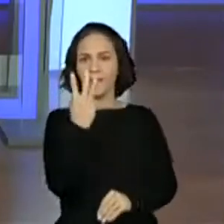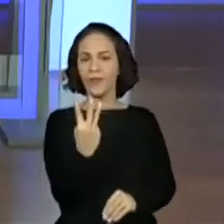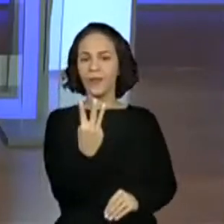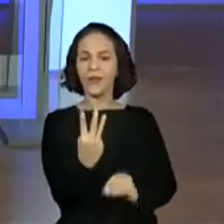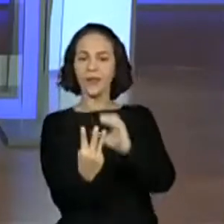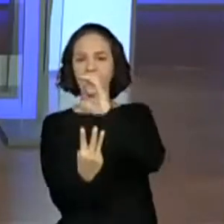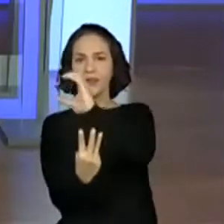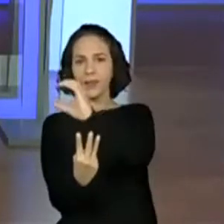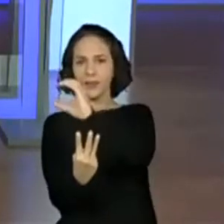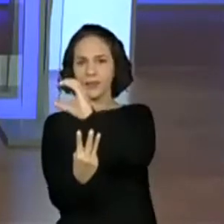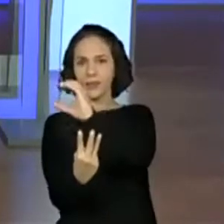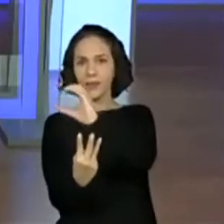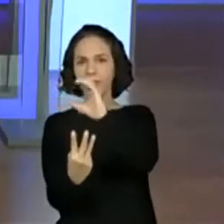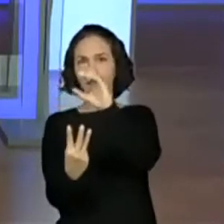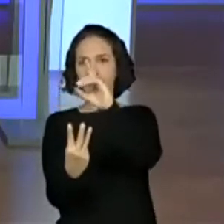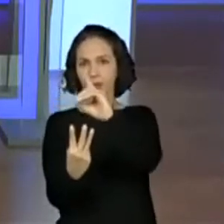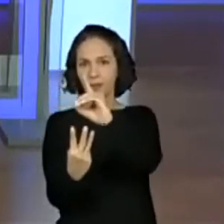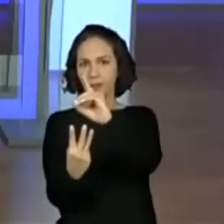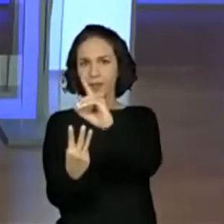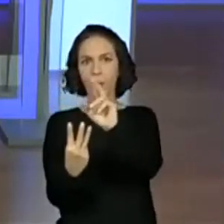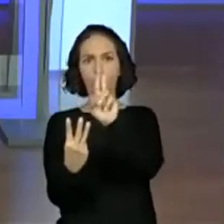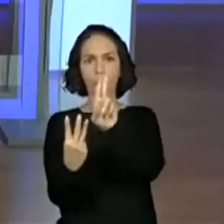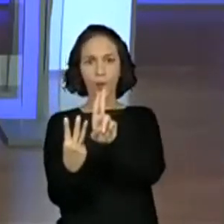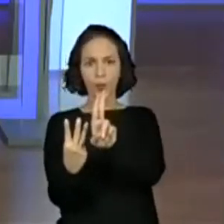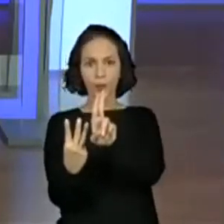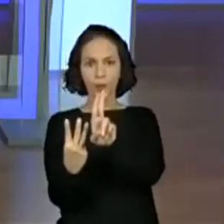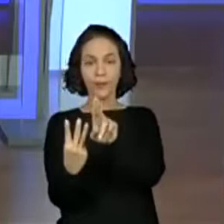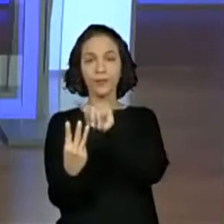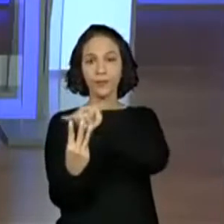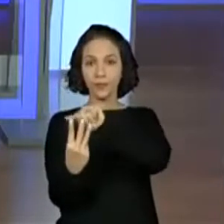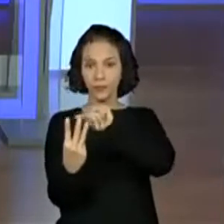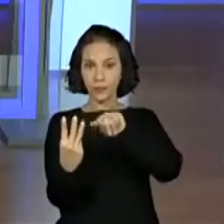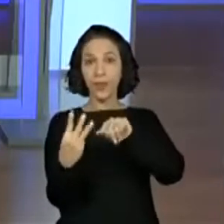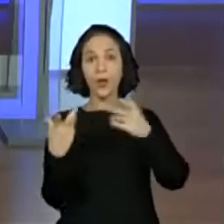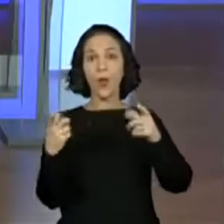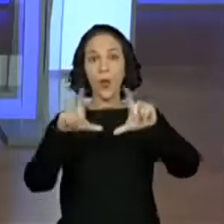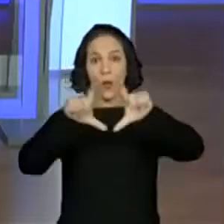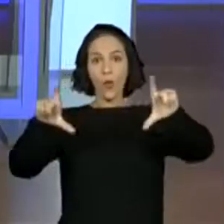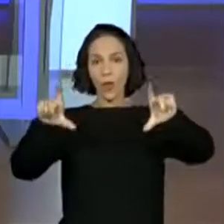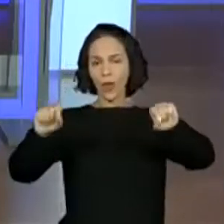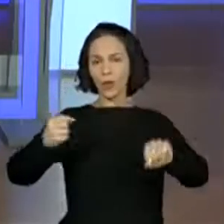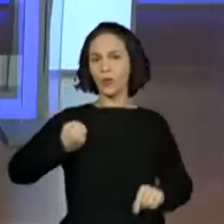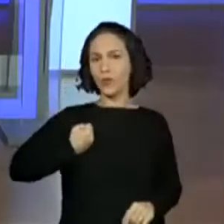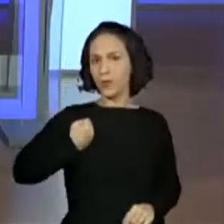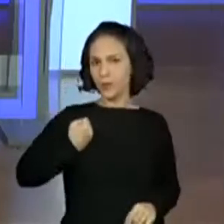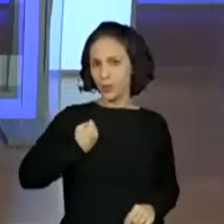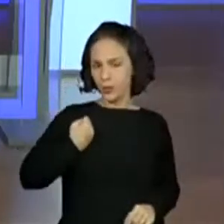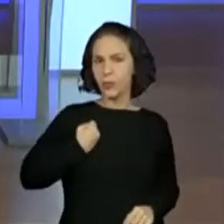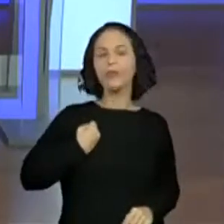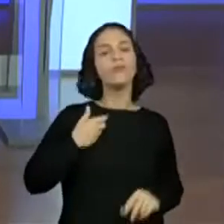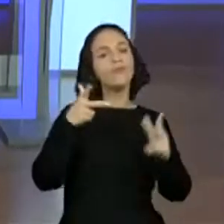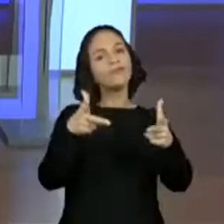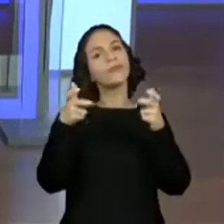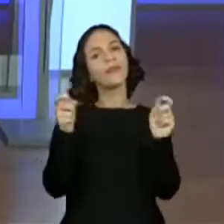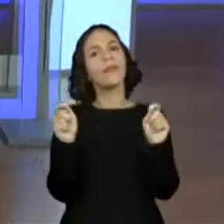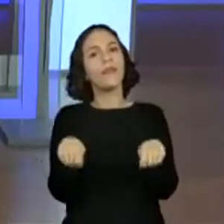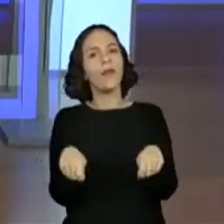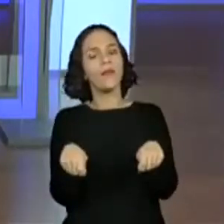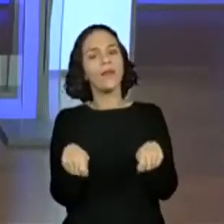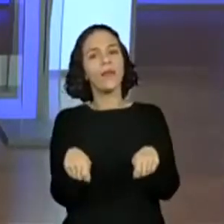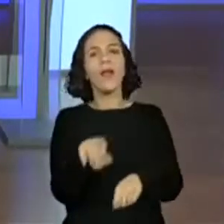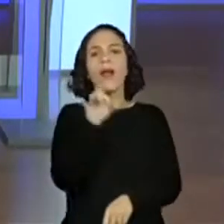depois as dezenas e depois as centenas. E no quadro numérico, né, professor, nós podemos visualizar bem que